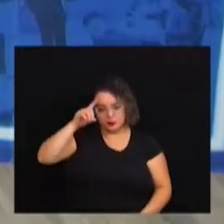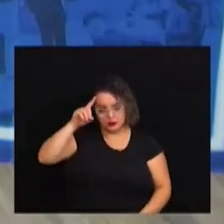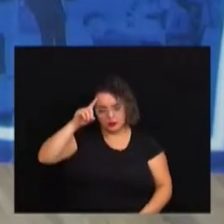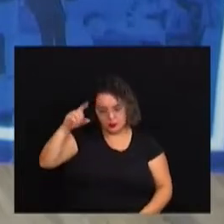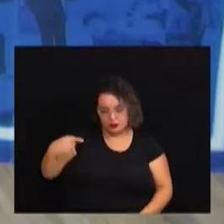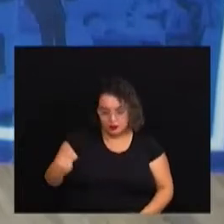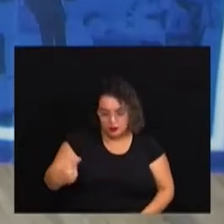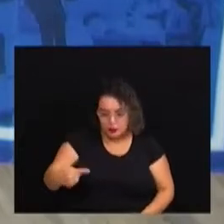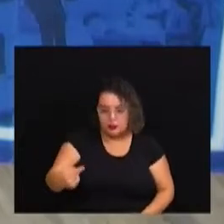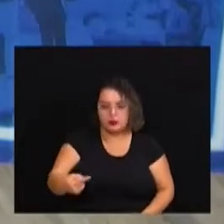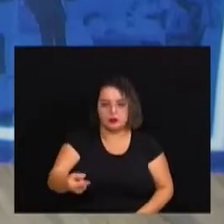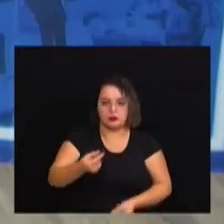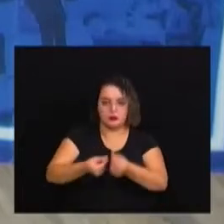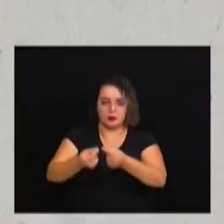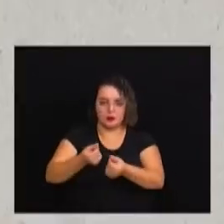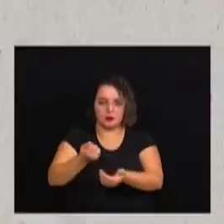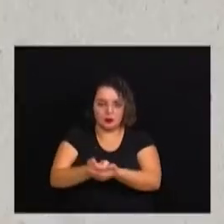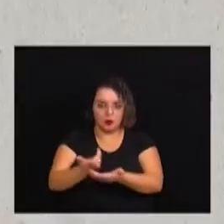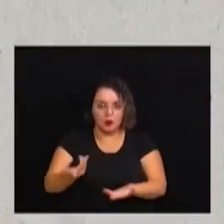dia a dia e nas minhas contas?